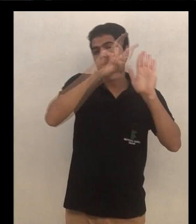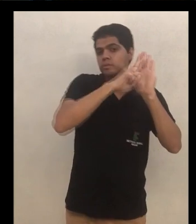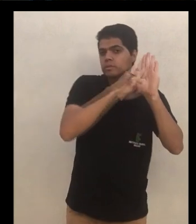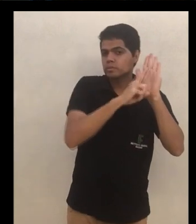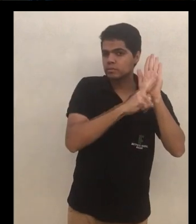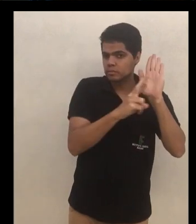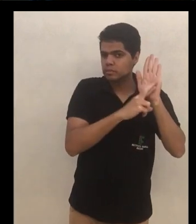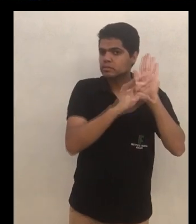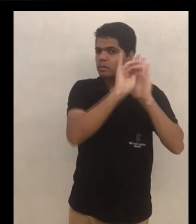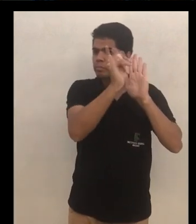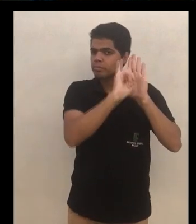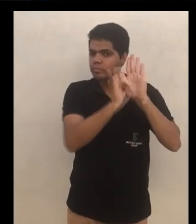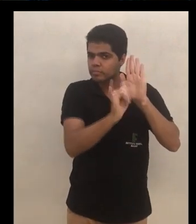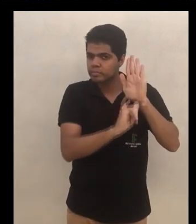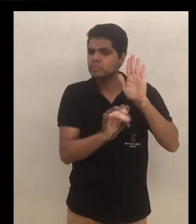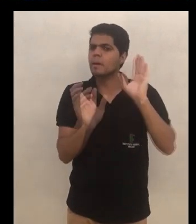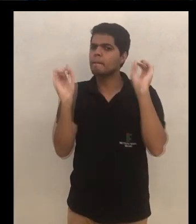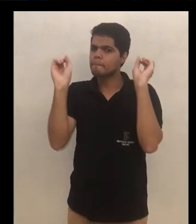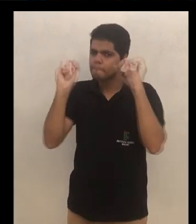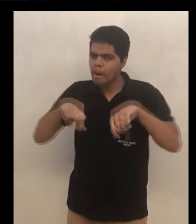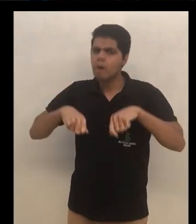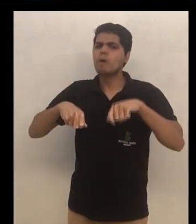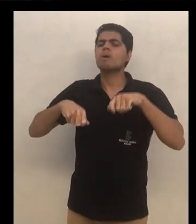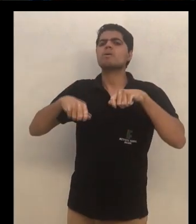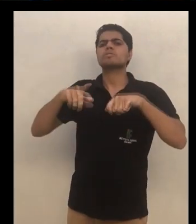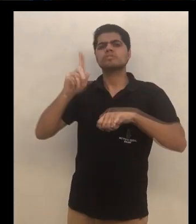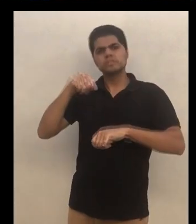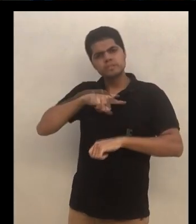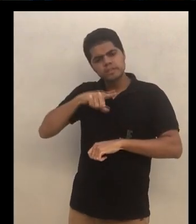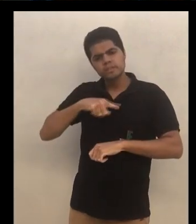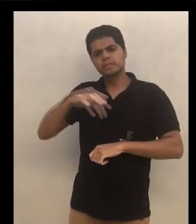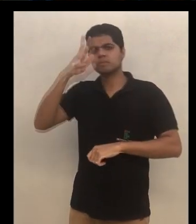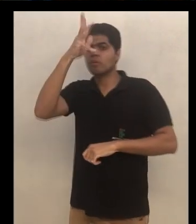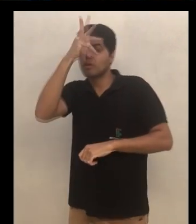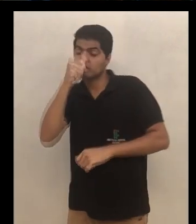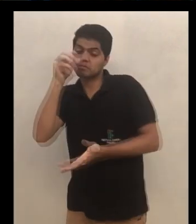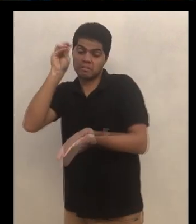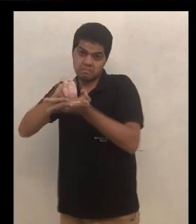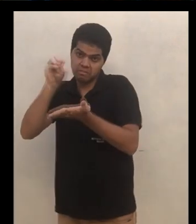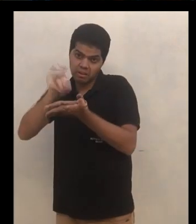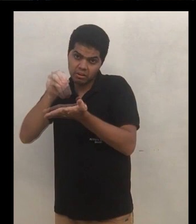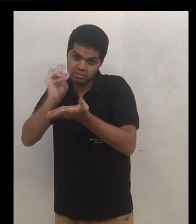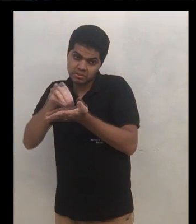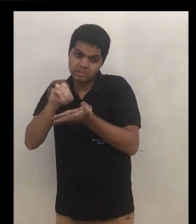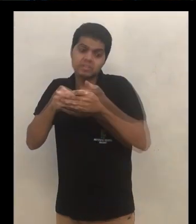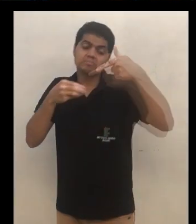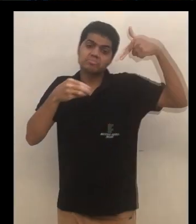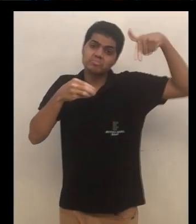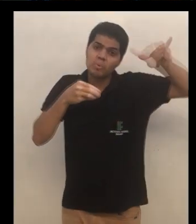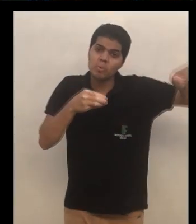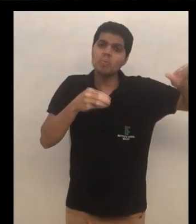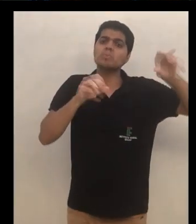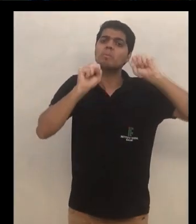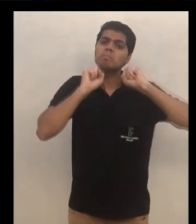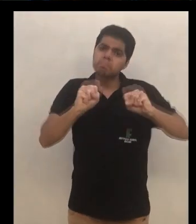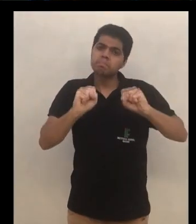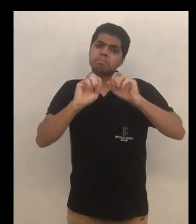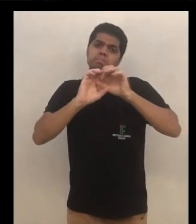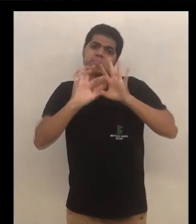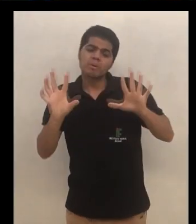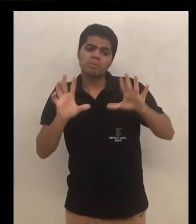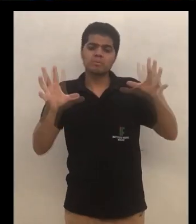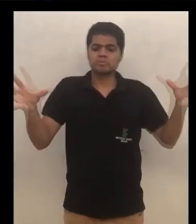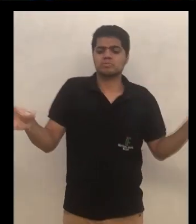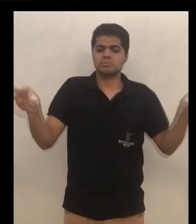normativa, ela dá a possibilidade. Na indisponibilidade de animais, você pode adquirir animais de produção que não